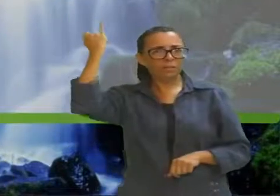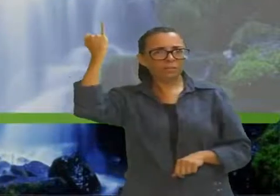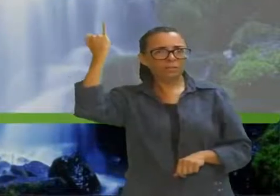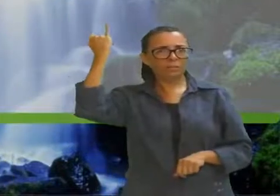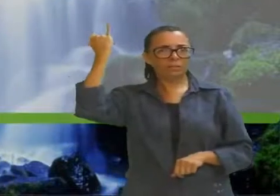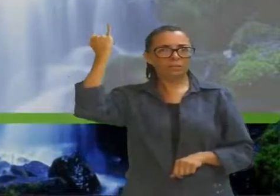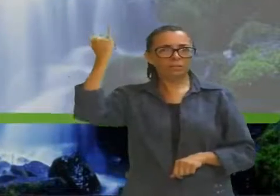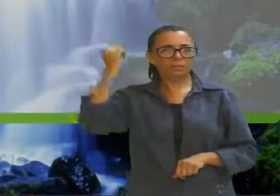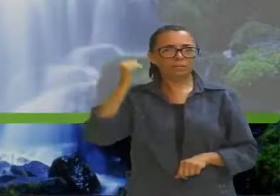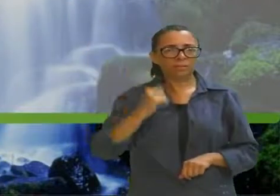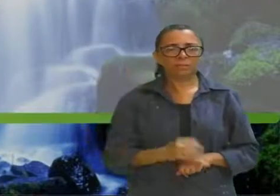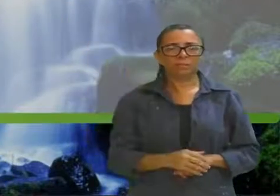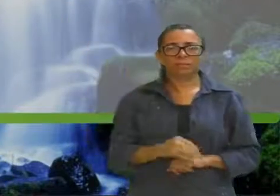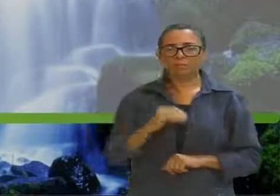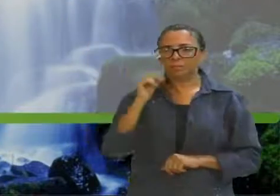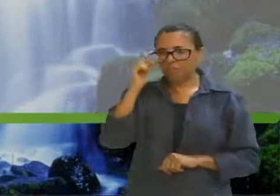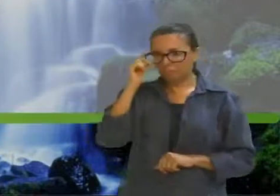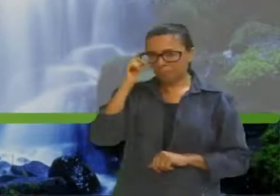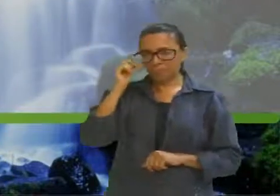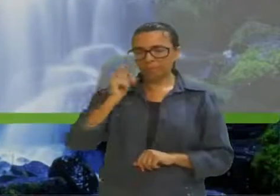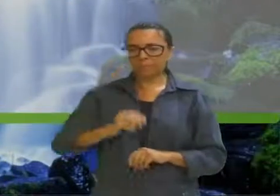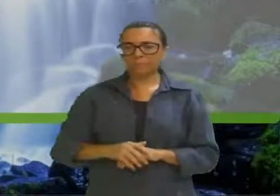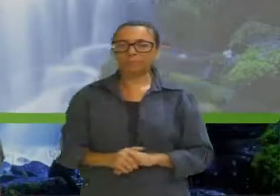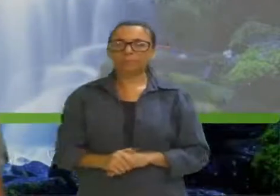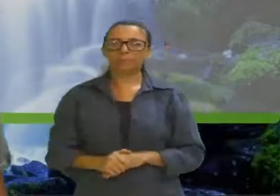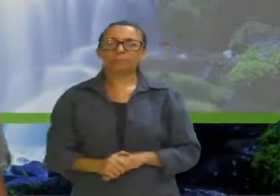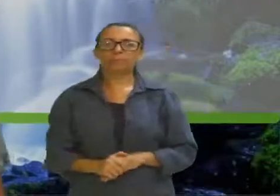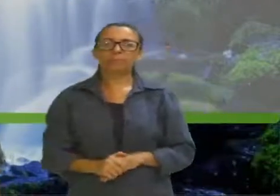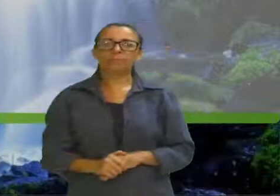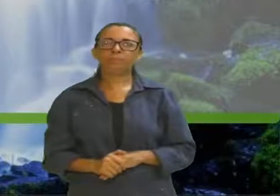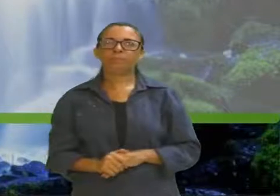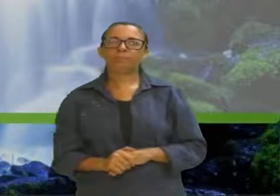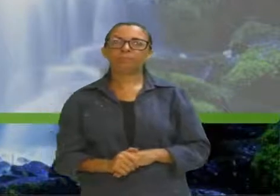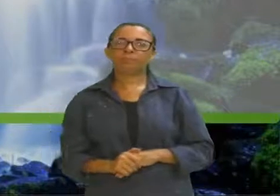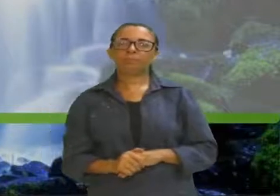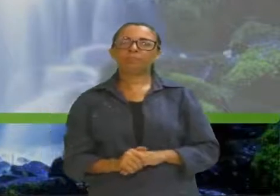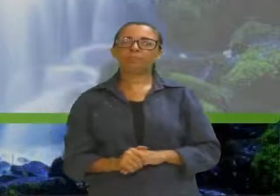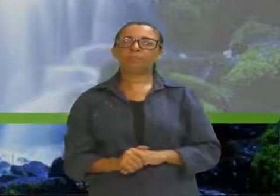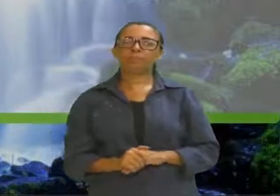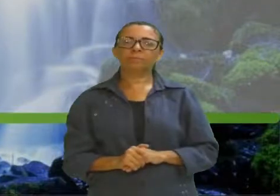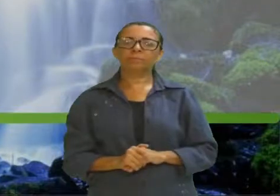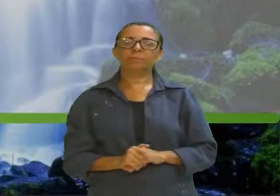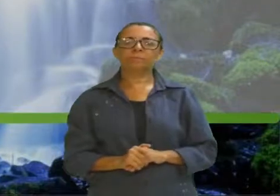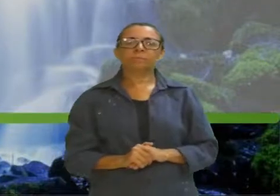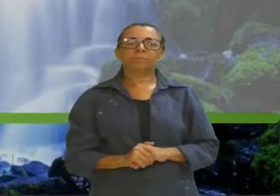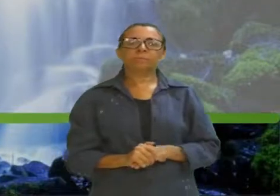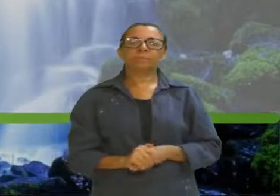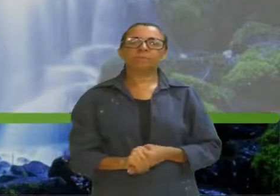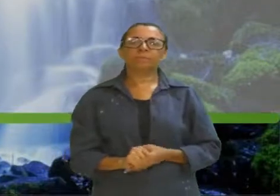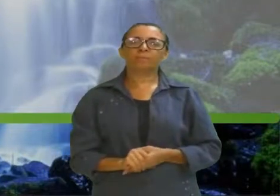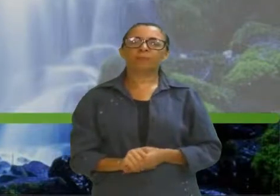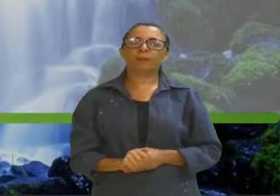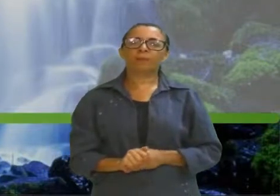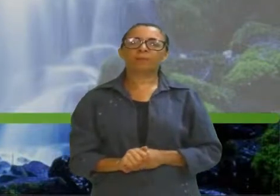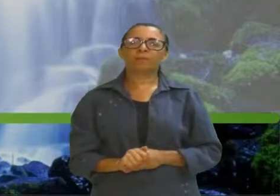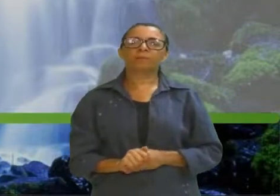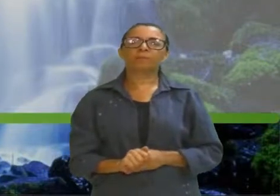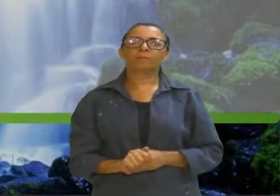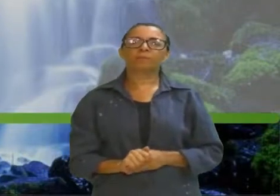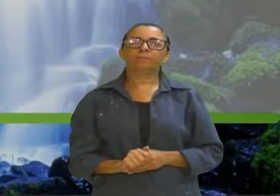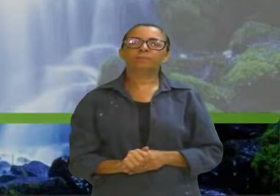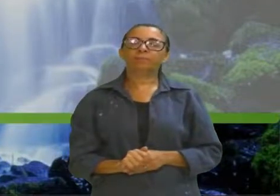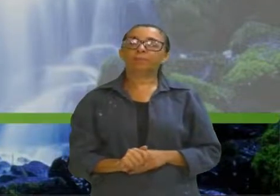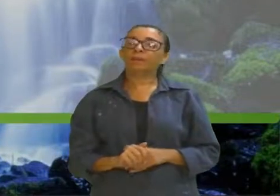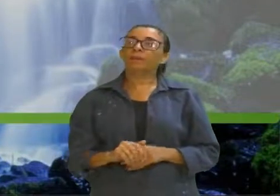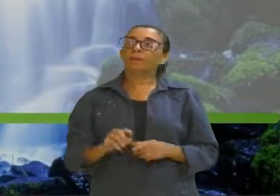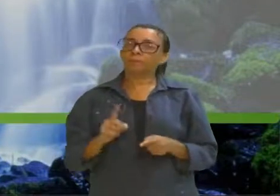que vai executar, ou que está executando, ou que a palavra é maravilhosa, né? Mas a vida na